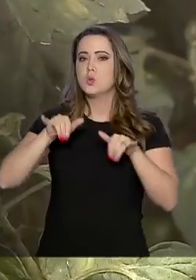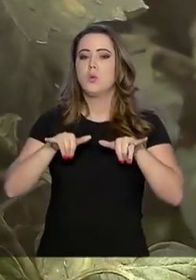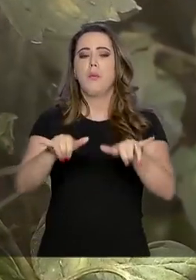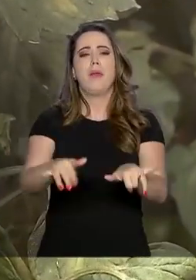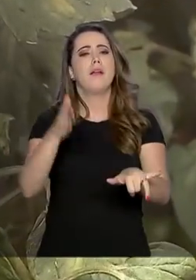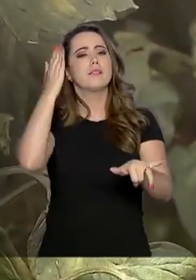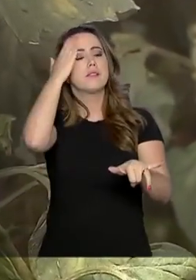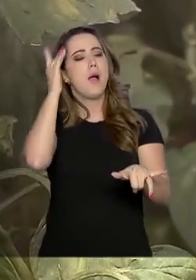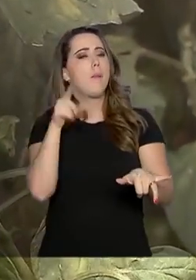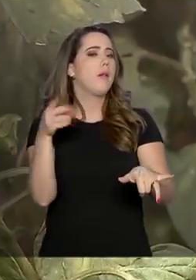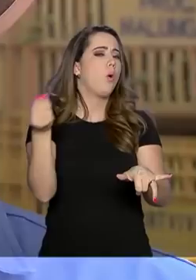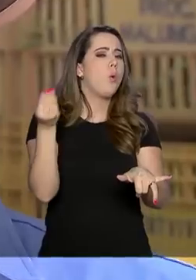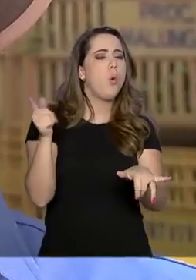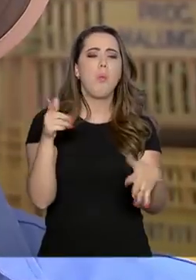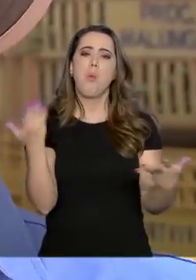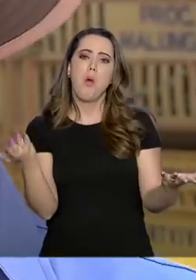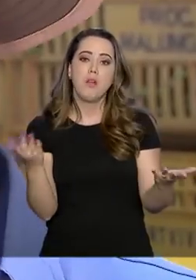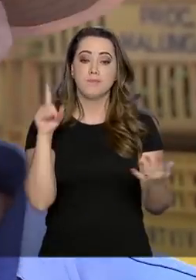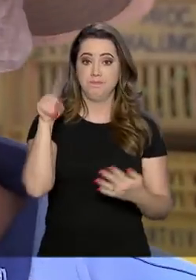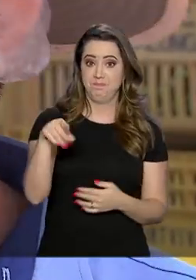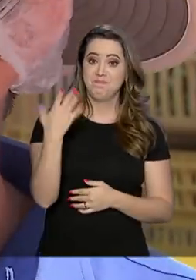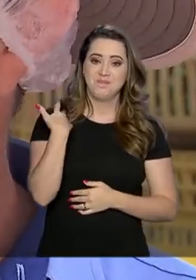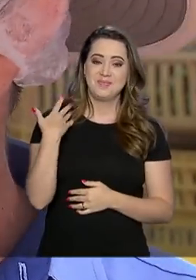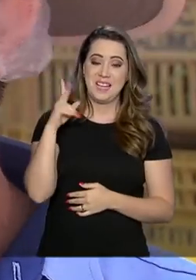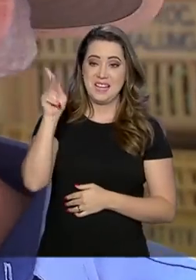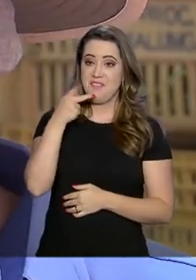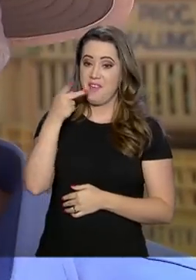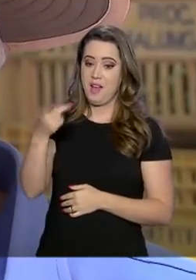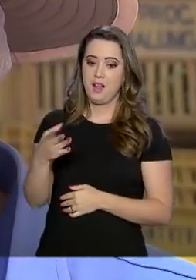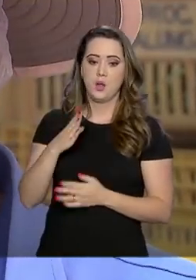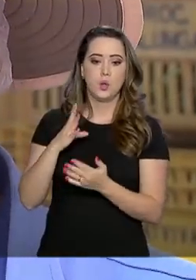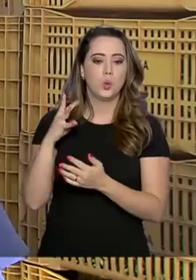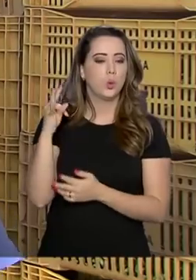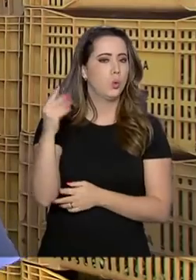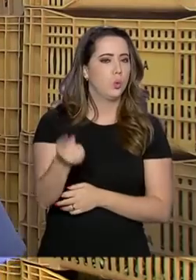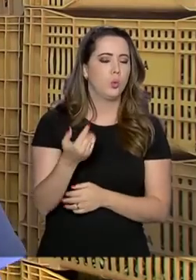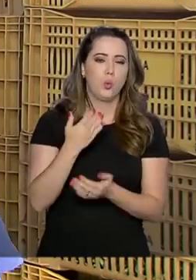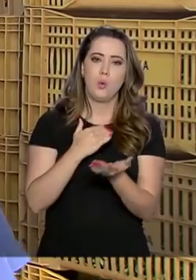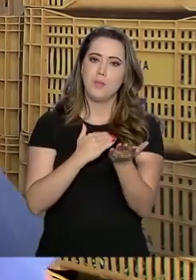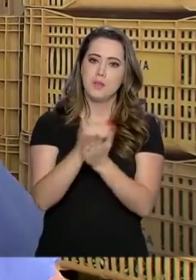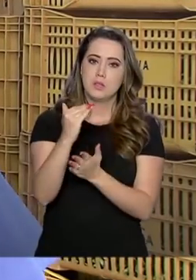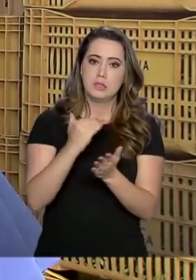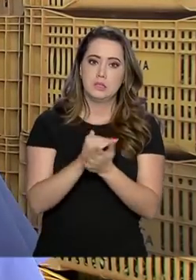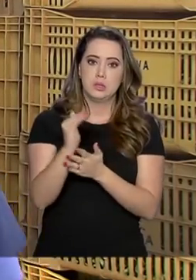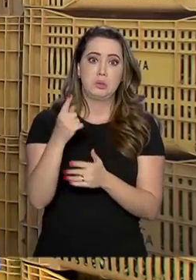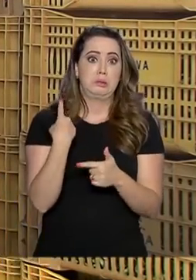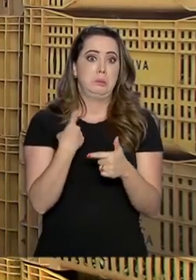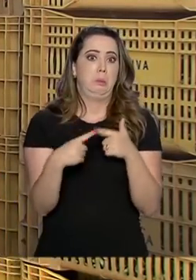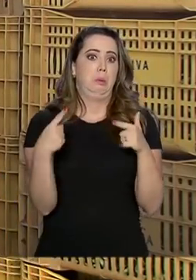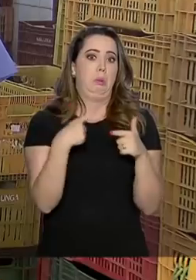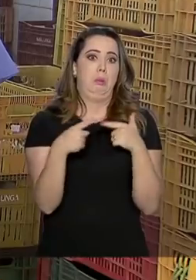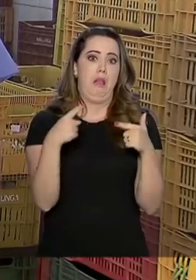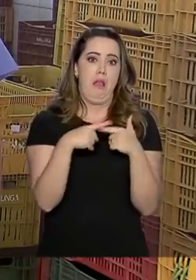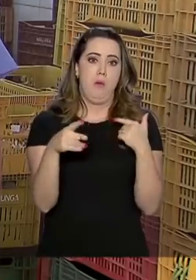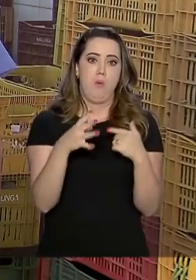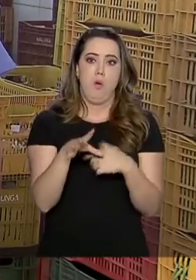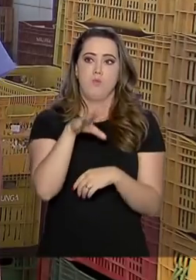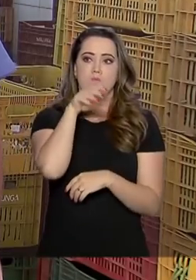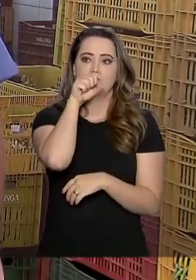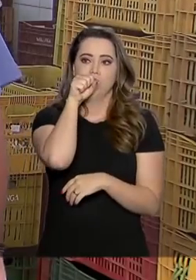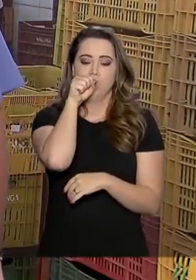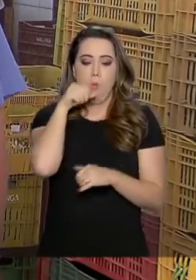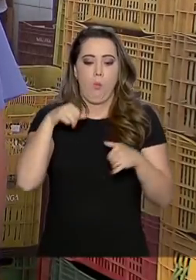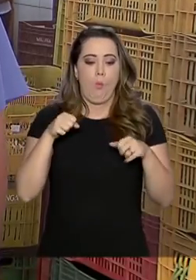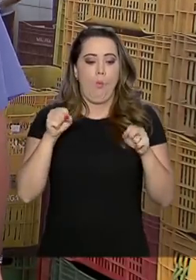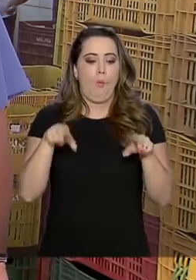tipo de produção era essa. O empresário conta que tudo começou quando ele foi envenenado com agrotóxicos usados na